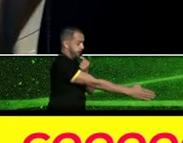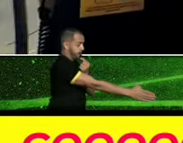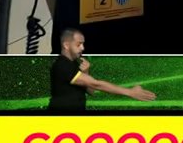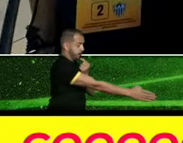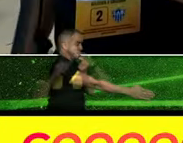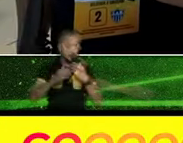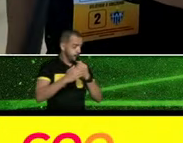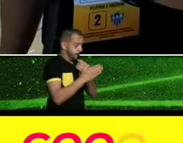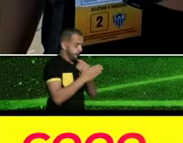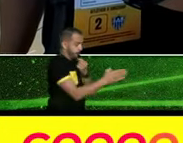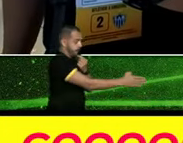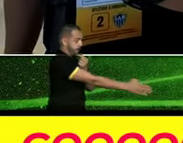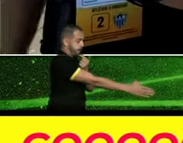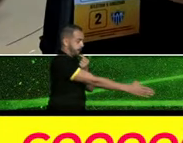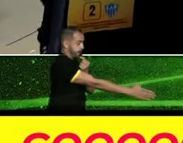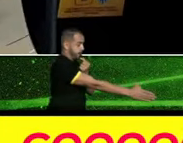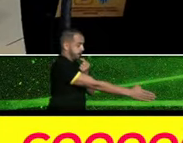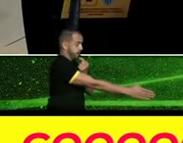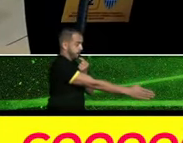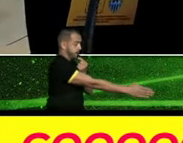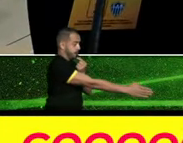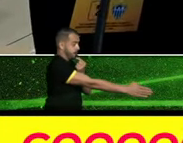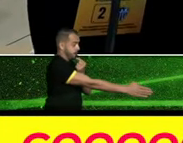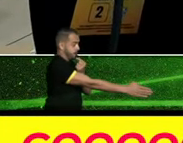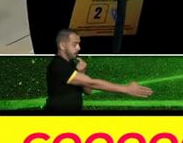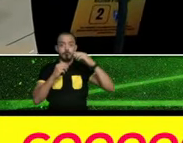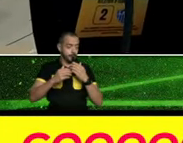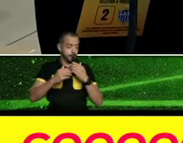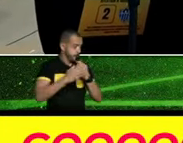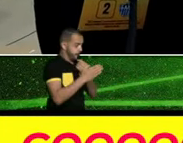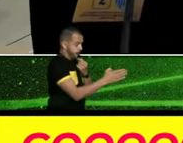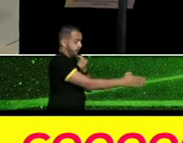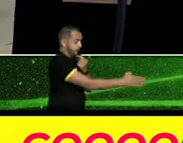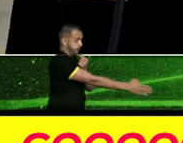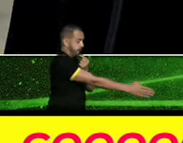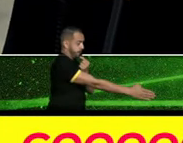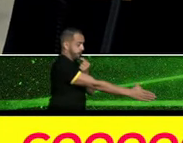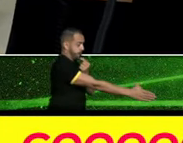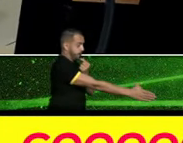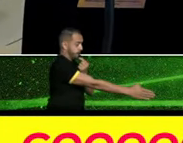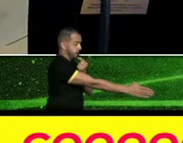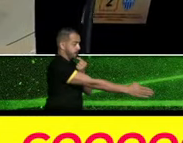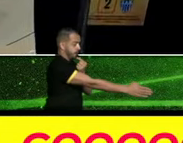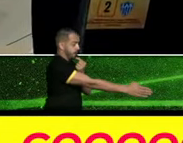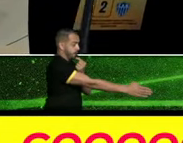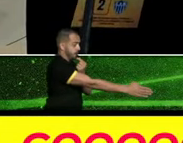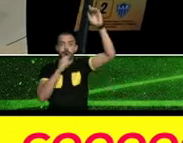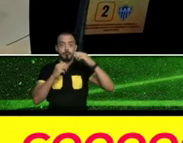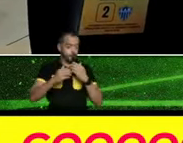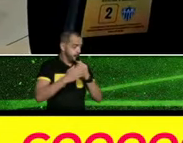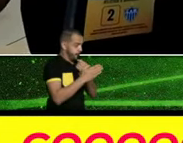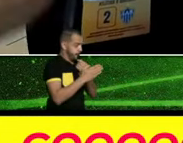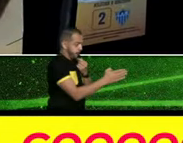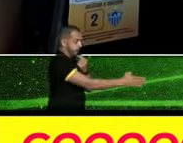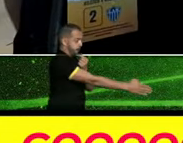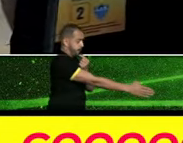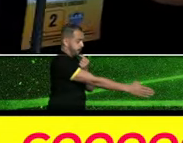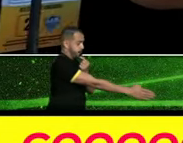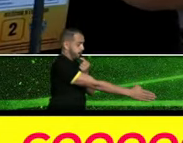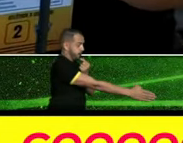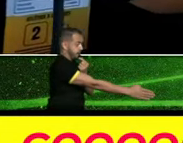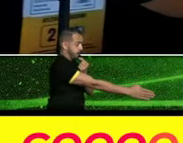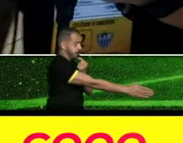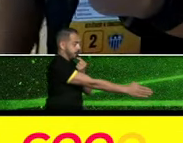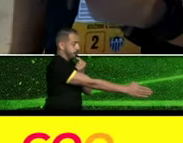lá dentro é gol do Galo deixaram logo o incrível Givanildo livre